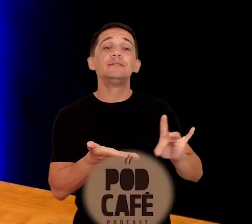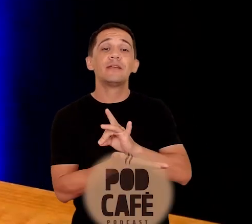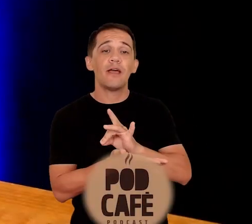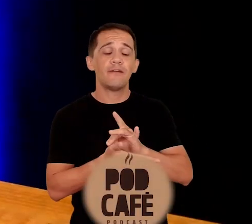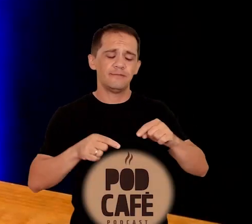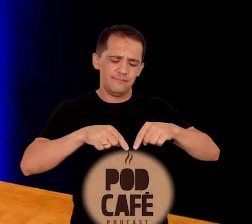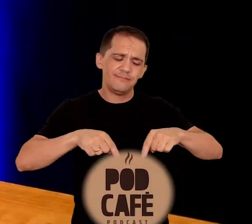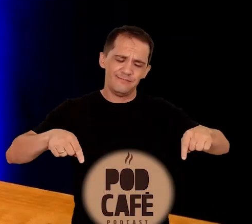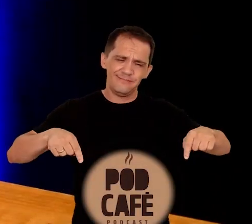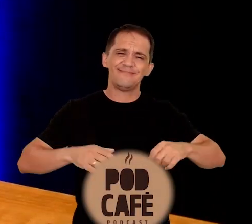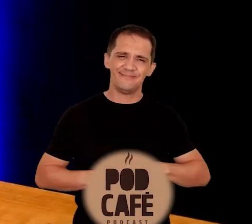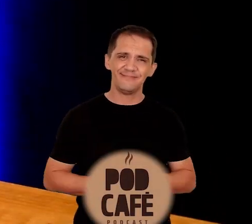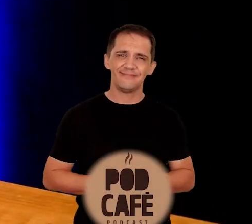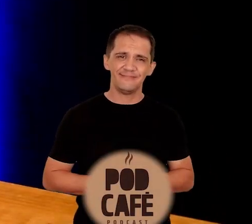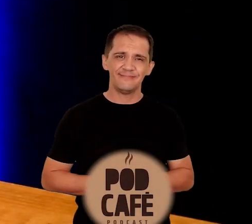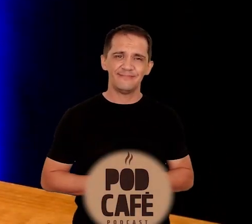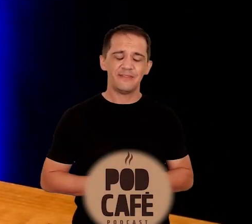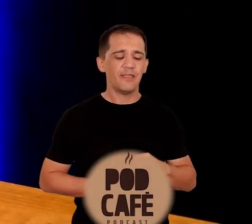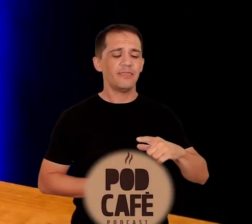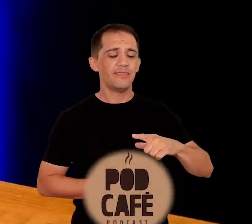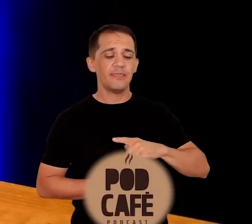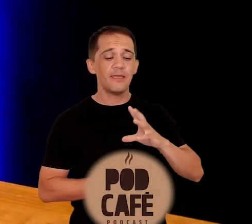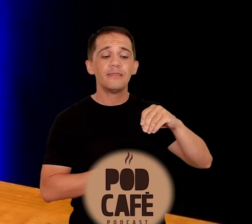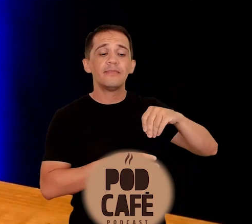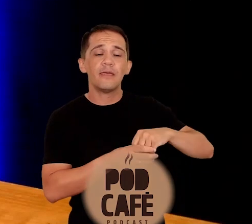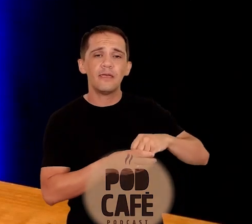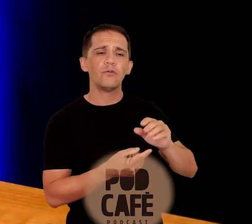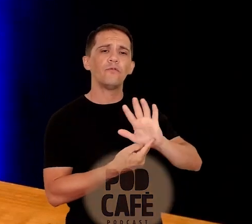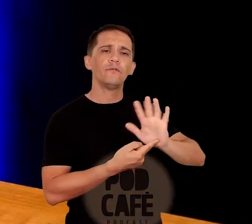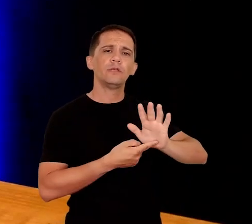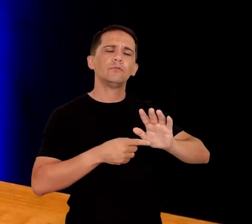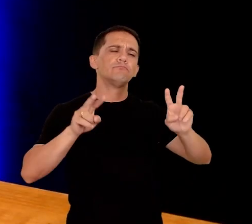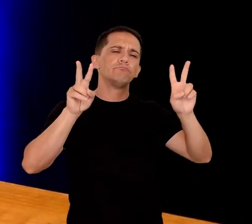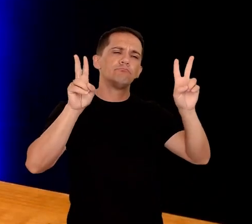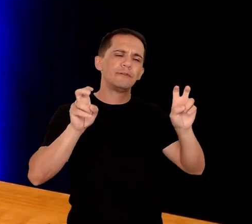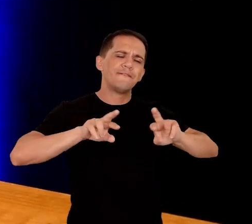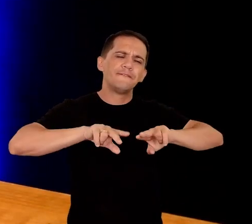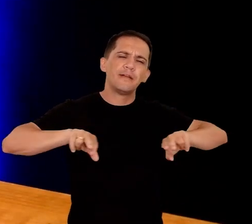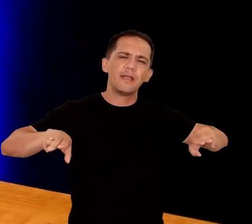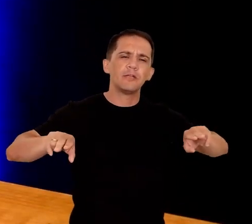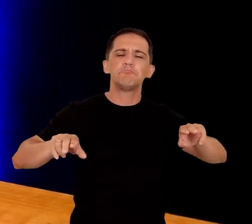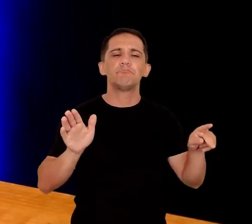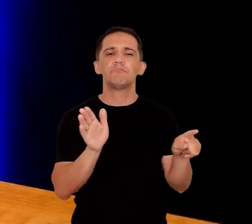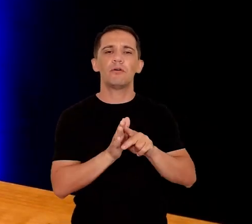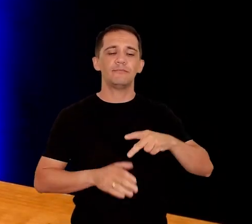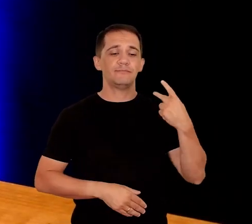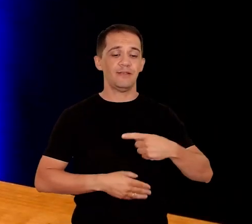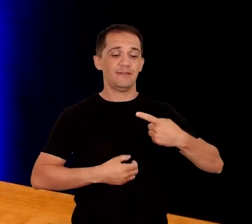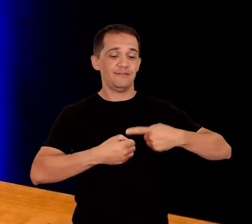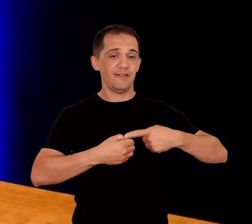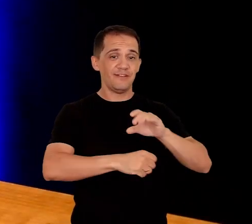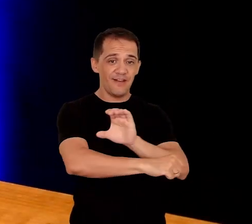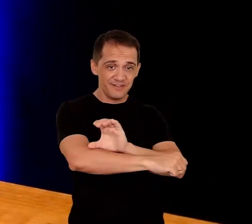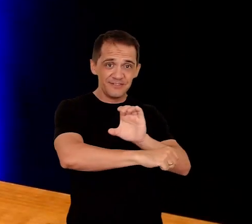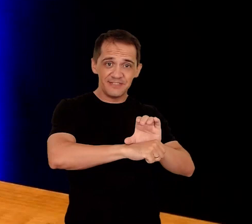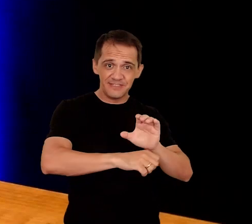no canal Pod Café Podcast no YouTube para ter acesso aos nossos podcasts. Os nossos podcasts são do Que Fazer Cachoeirinha, são só